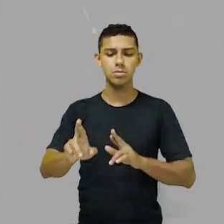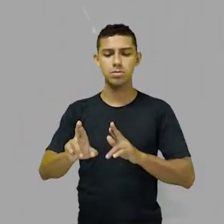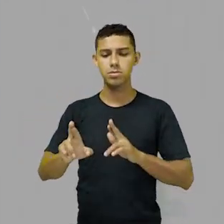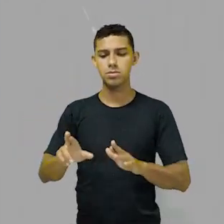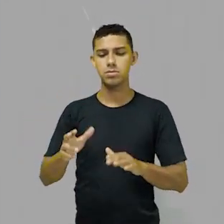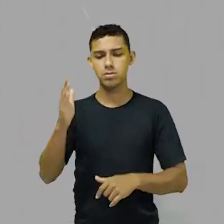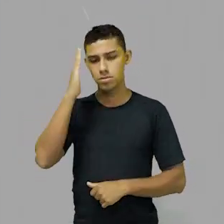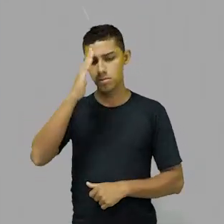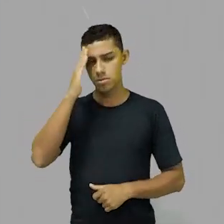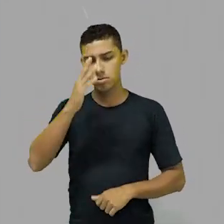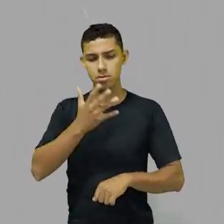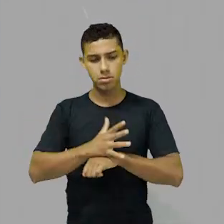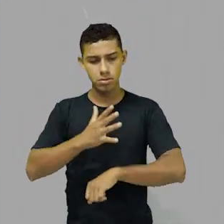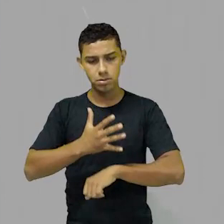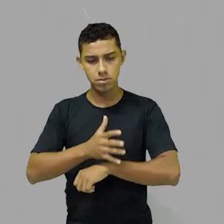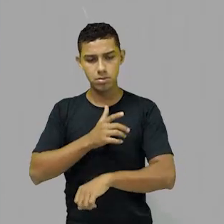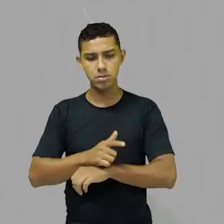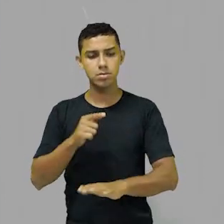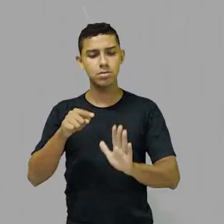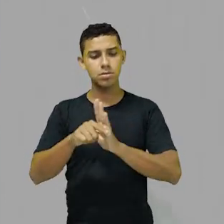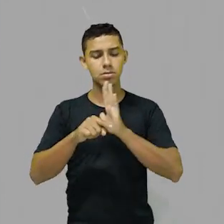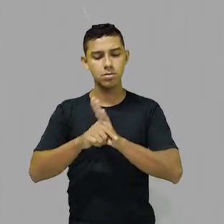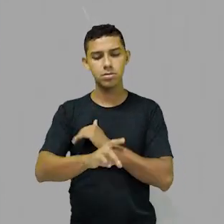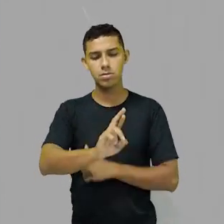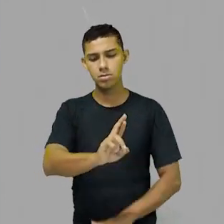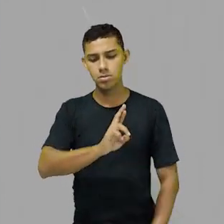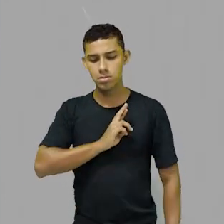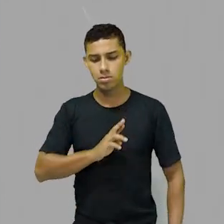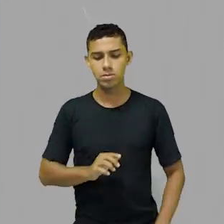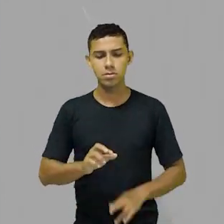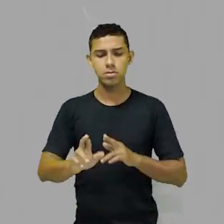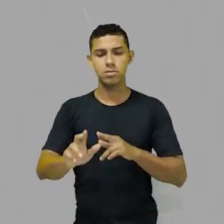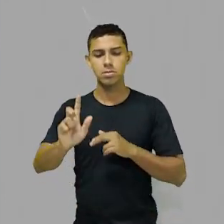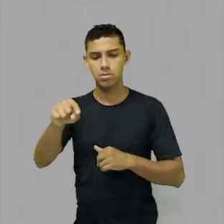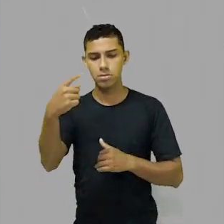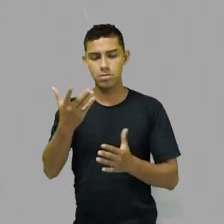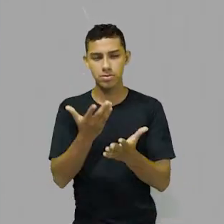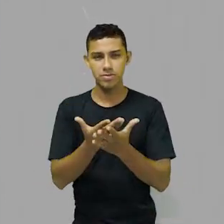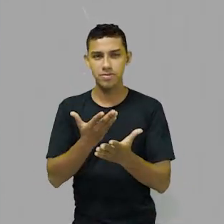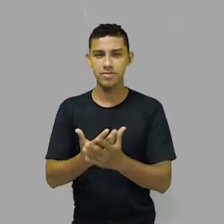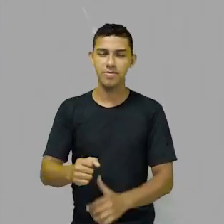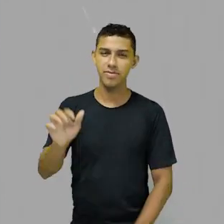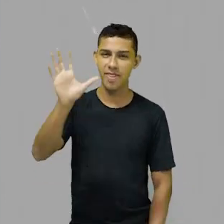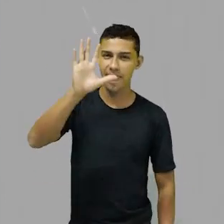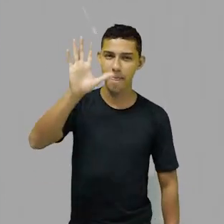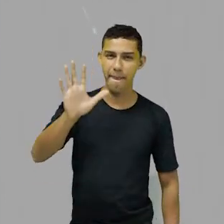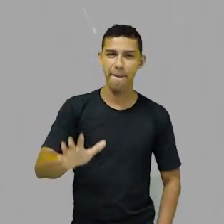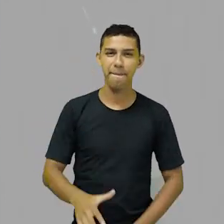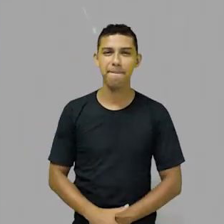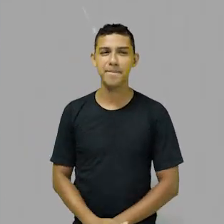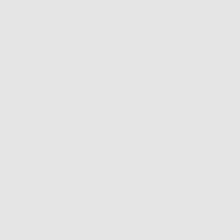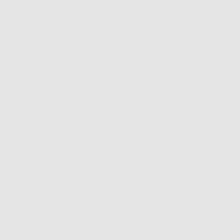Continue treinando, pegue mais questões para você responder. E aguardo vocês na próxima aula. Tchau, tchau.